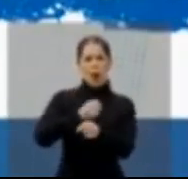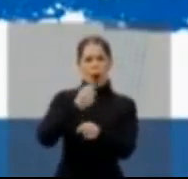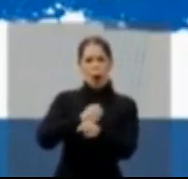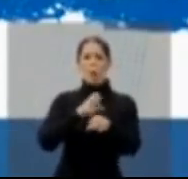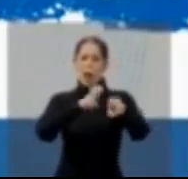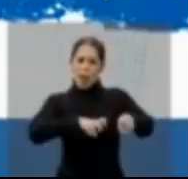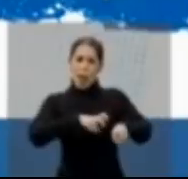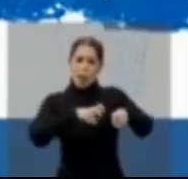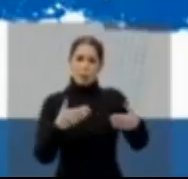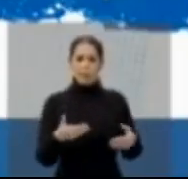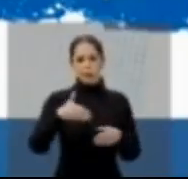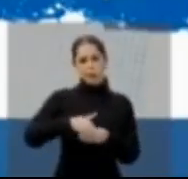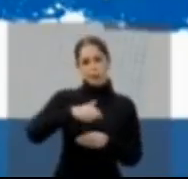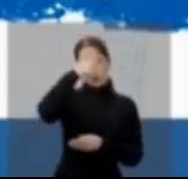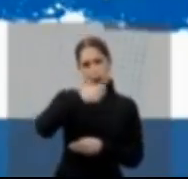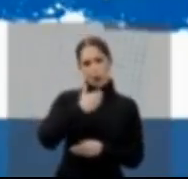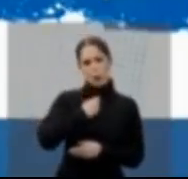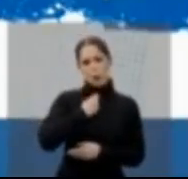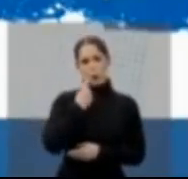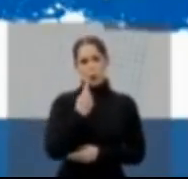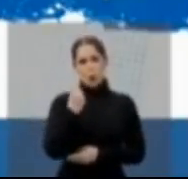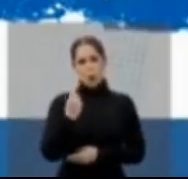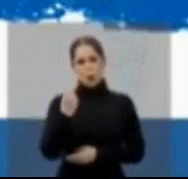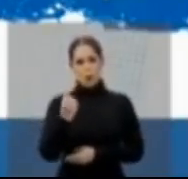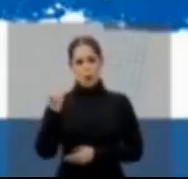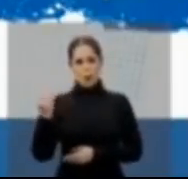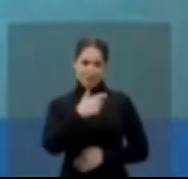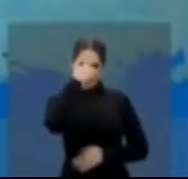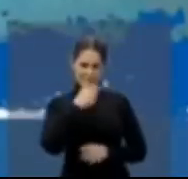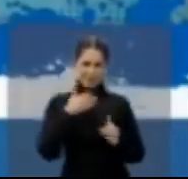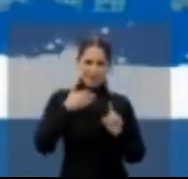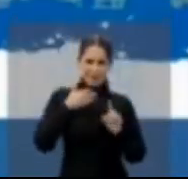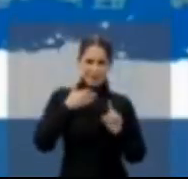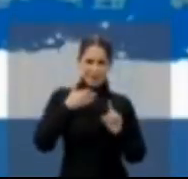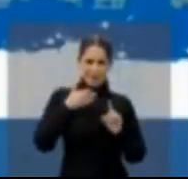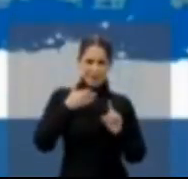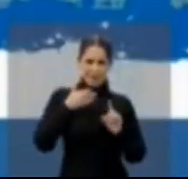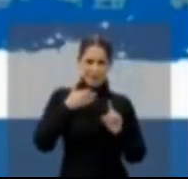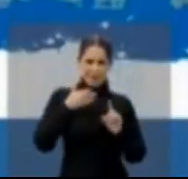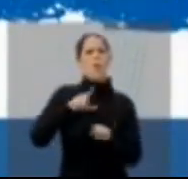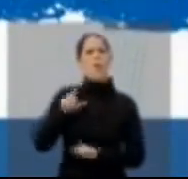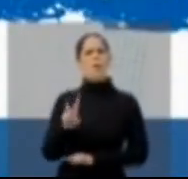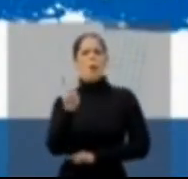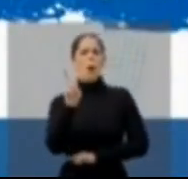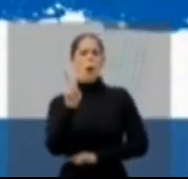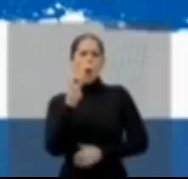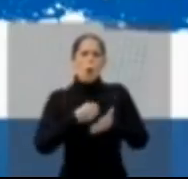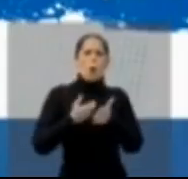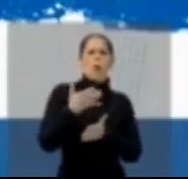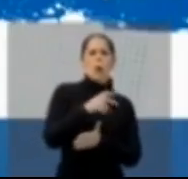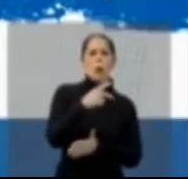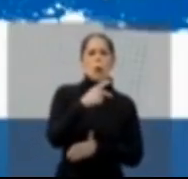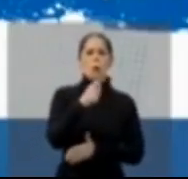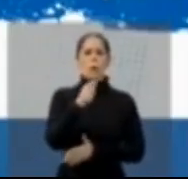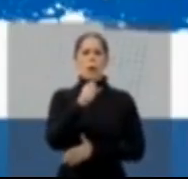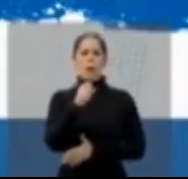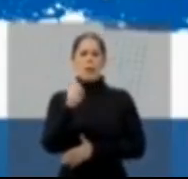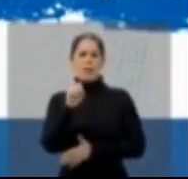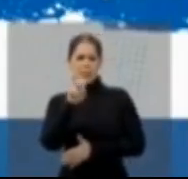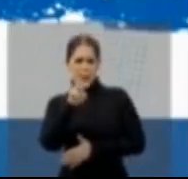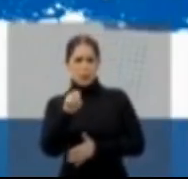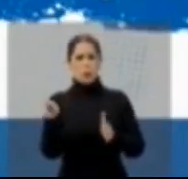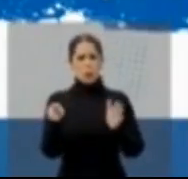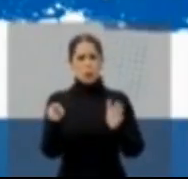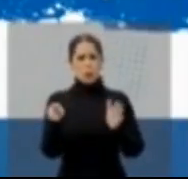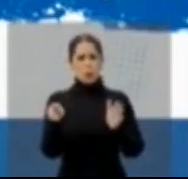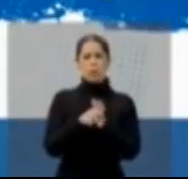educação, obras, agricultura. Vote 1166. A nossa missão tem princípios e coerência. É lutar contra o passivo do